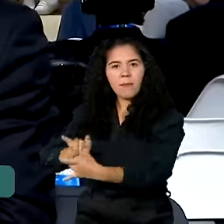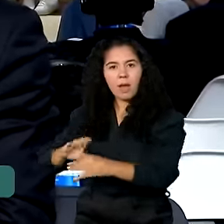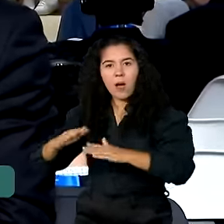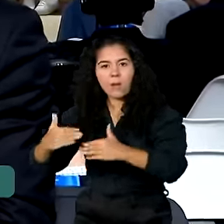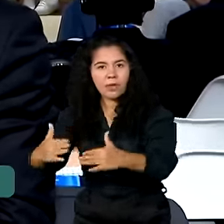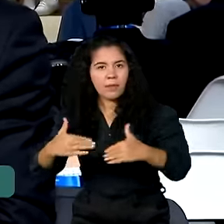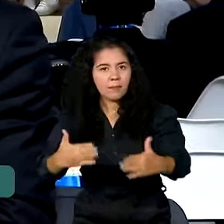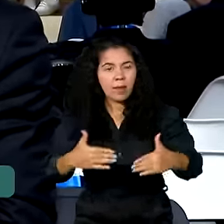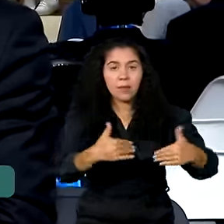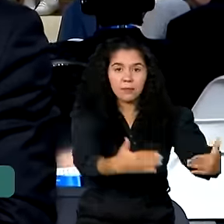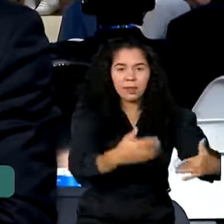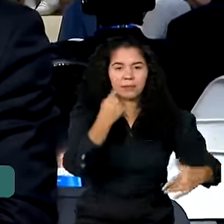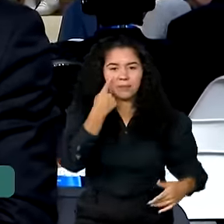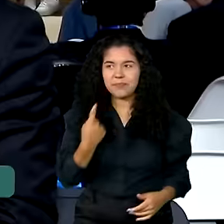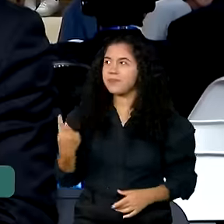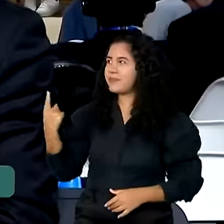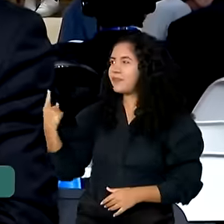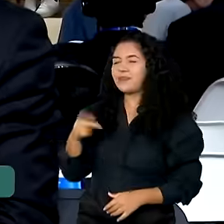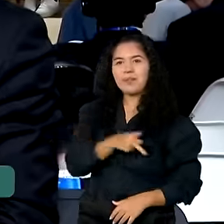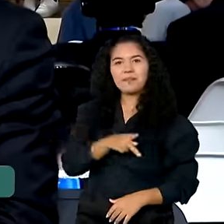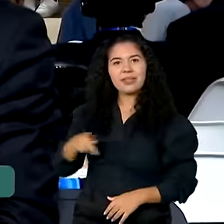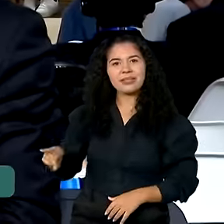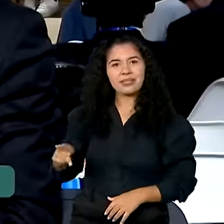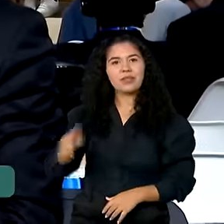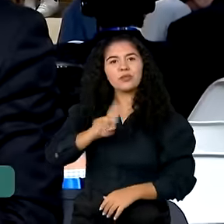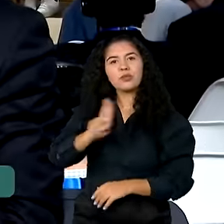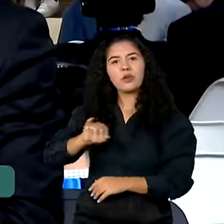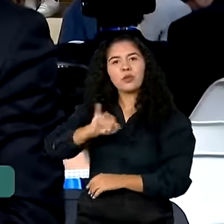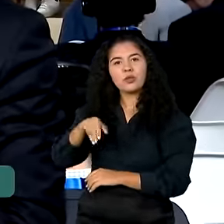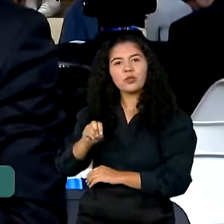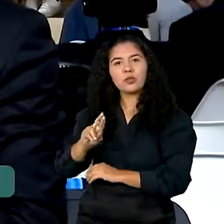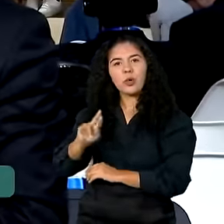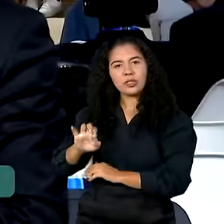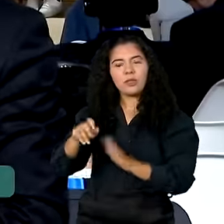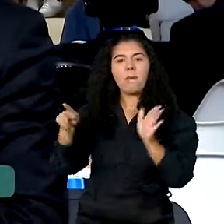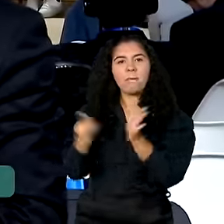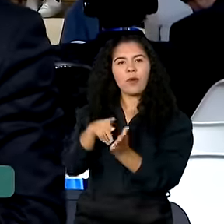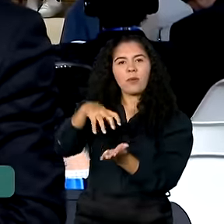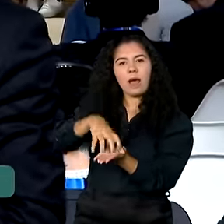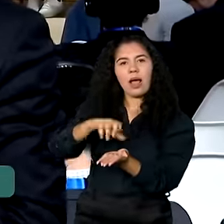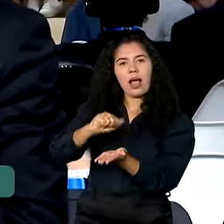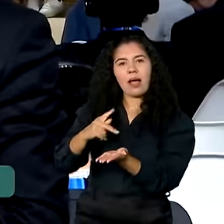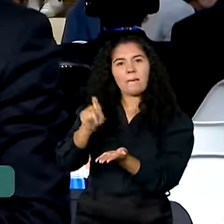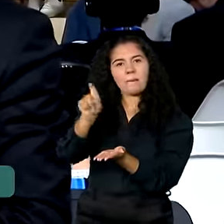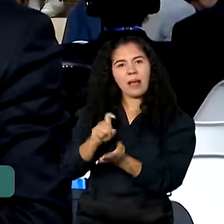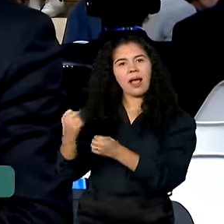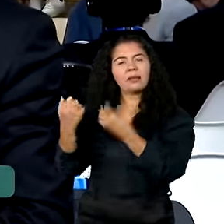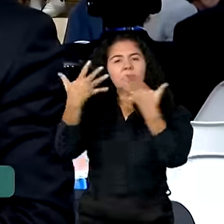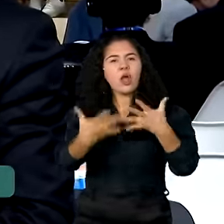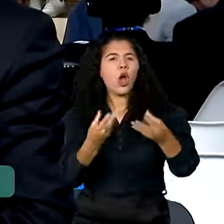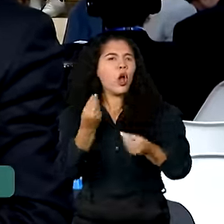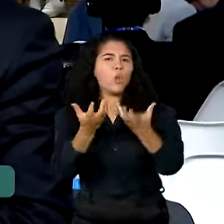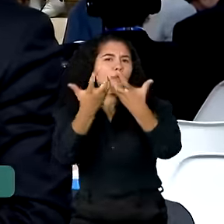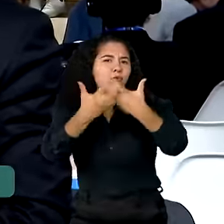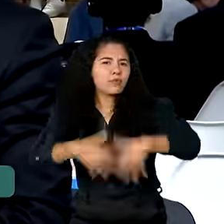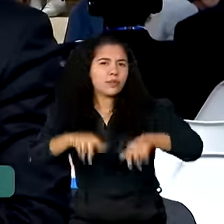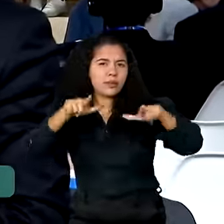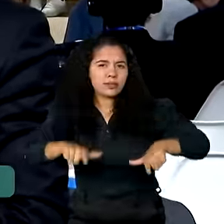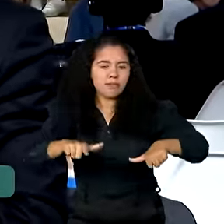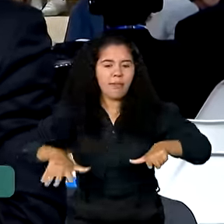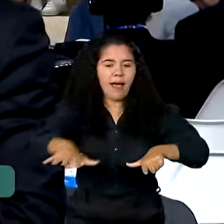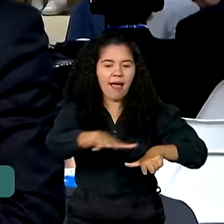o presidente da Apex, Jorge Viana, que vai explicar um pouco mais sobre o funcionamento aqui do pavilhão. Tudo